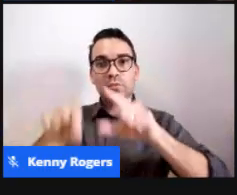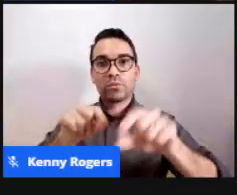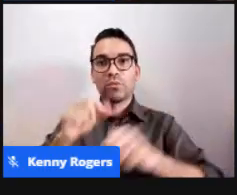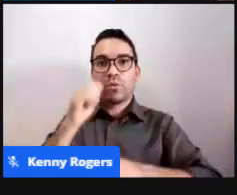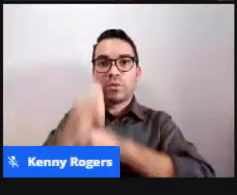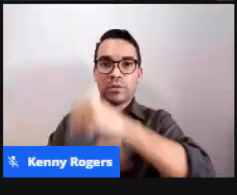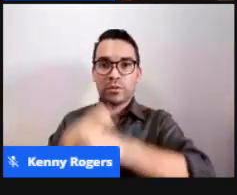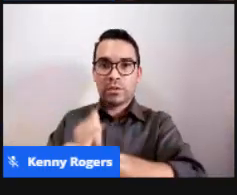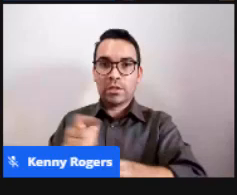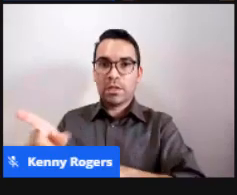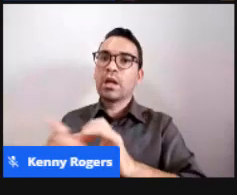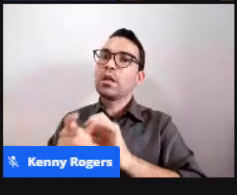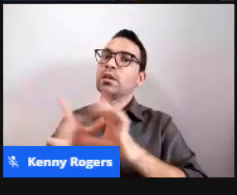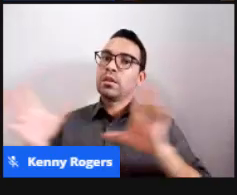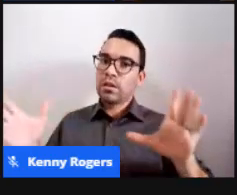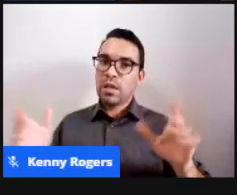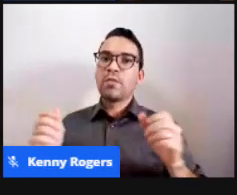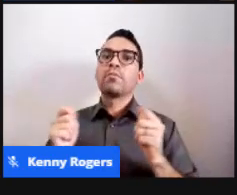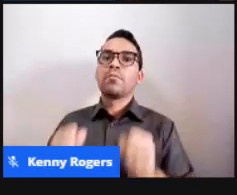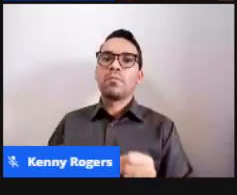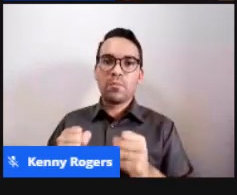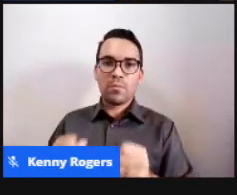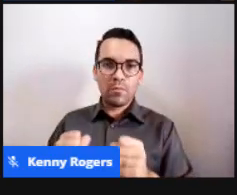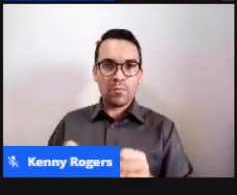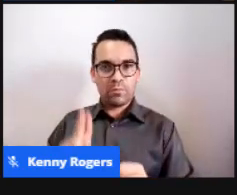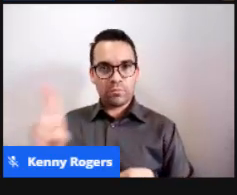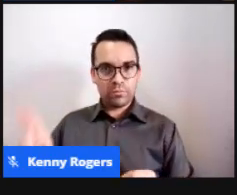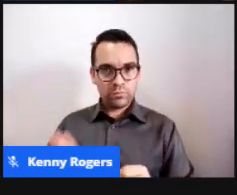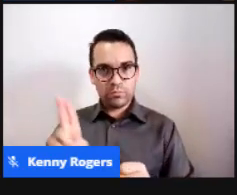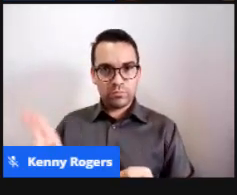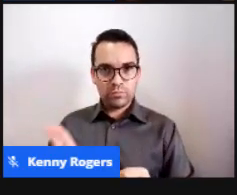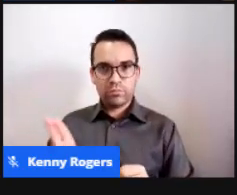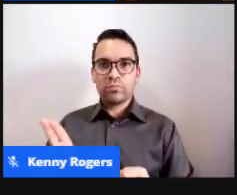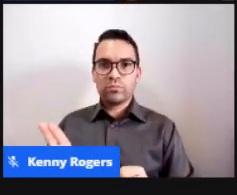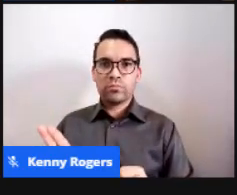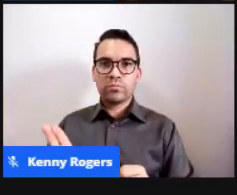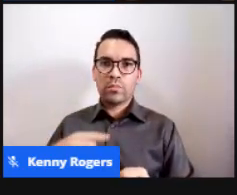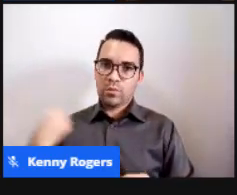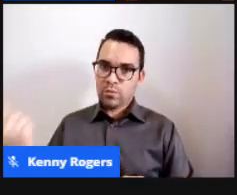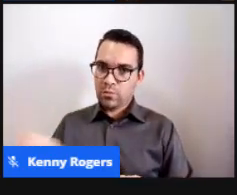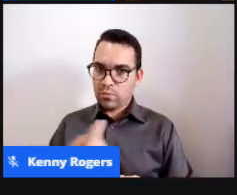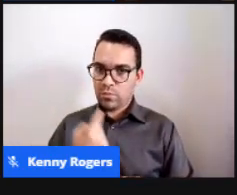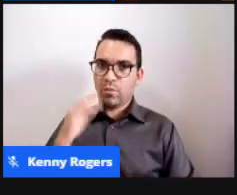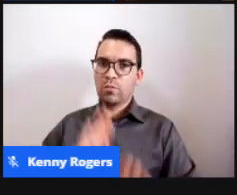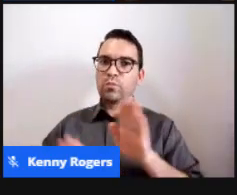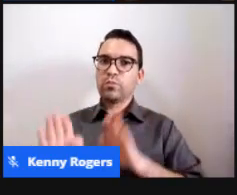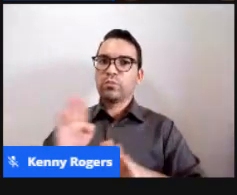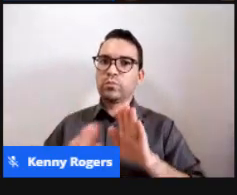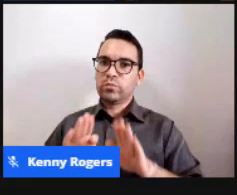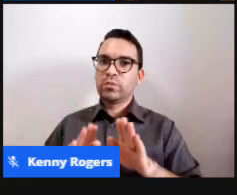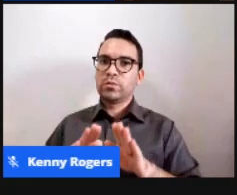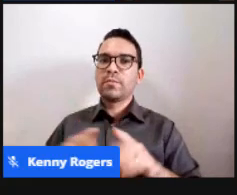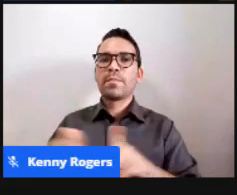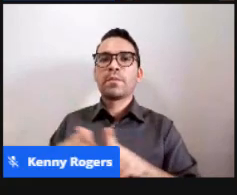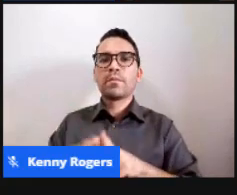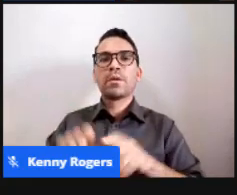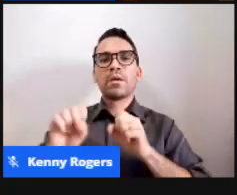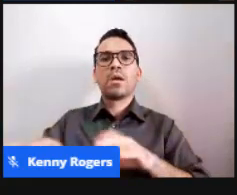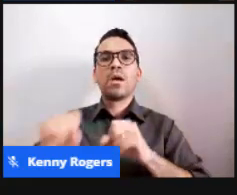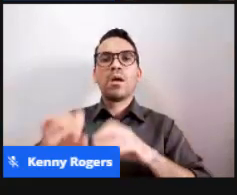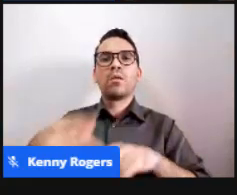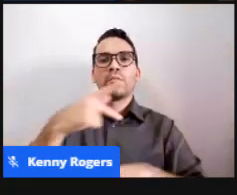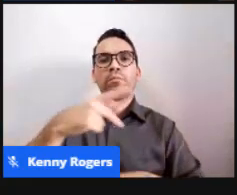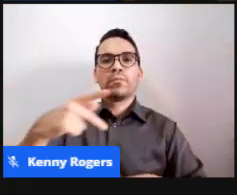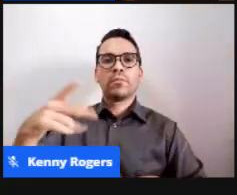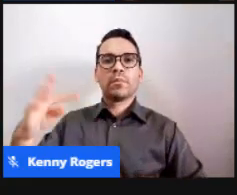as imagens, os textos, nós tomamos esse cuidado. Tem aulas prontas em PowerPoint, né? Essas aulas